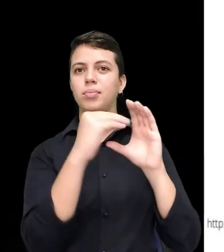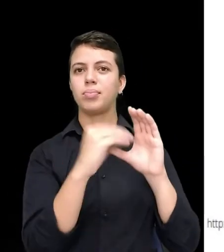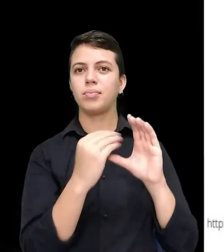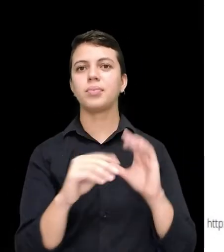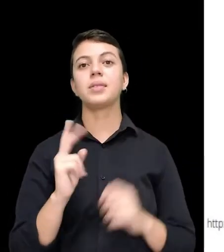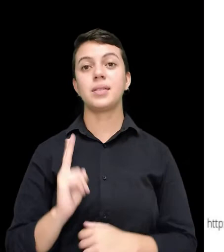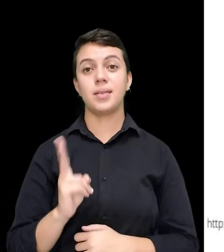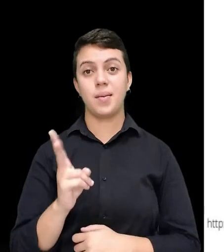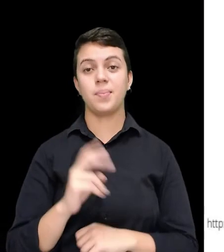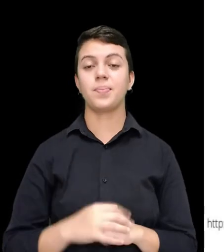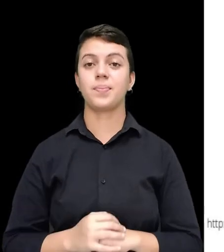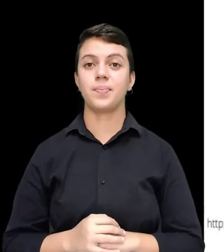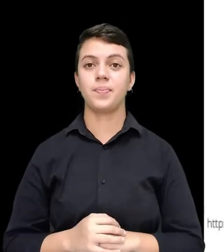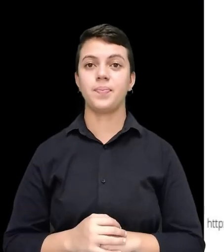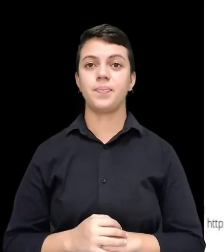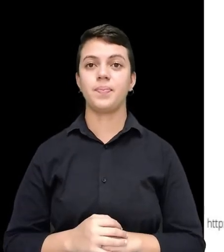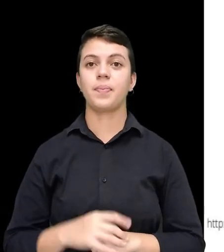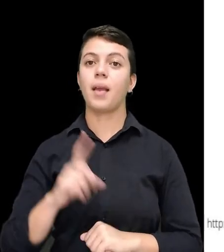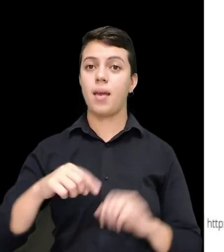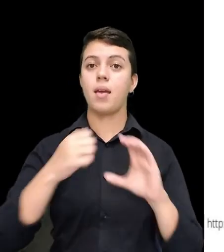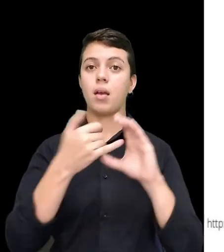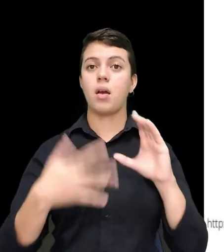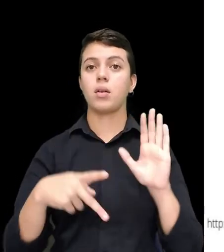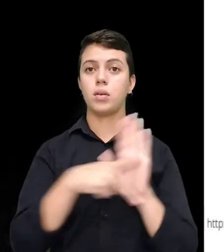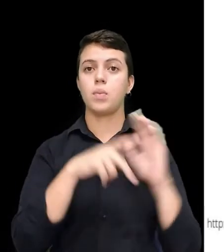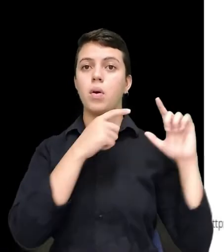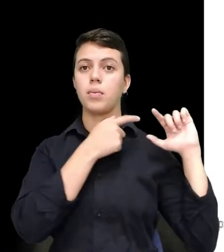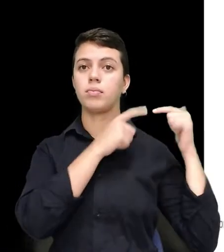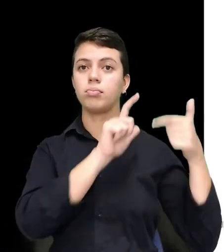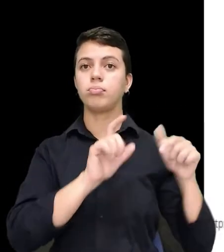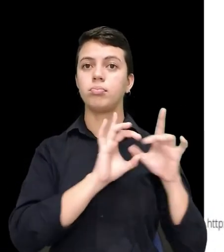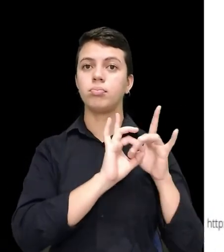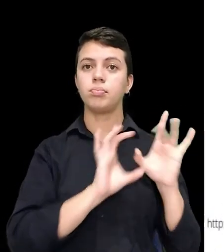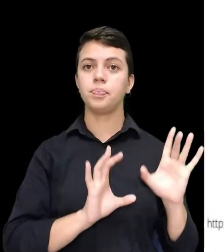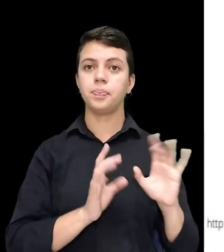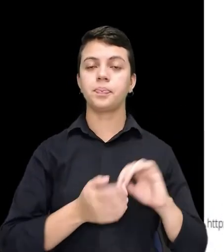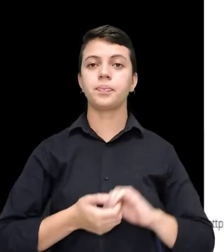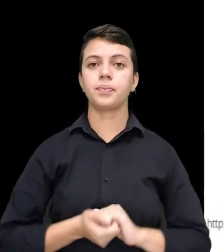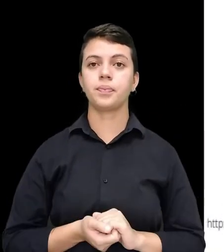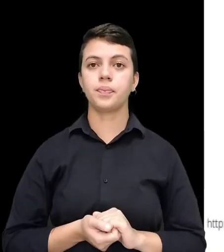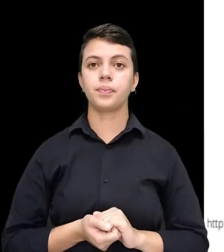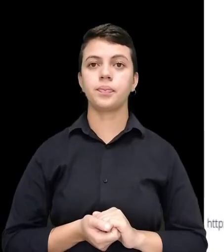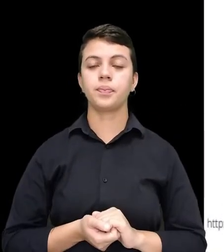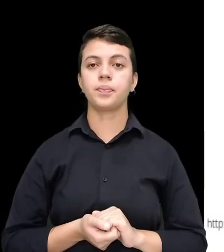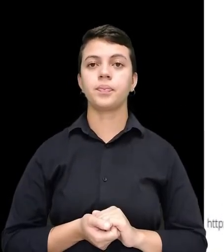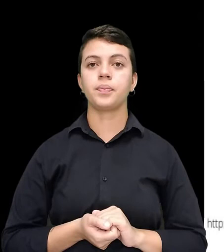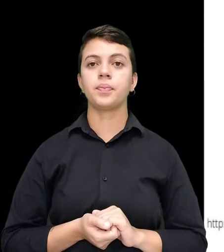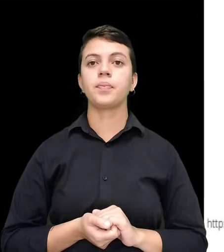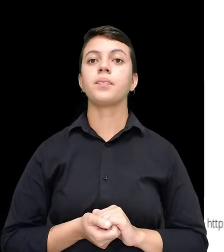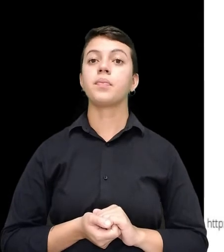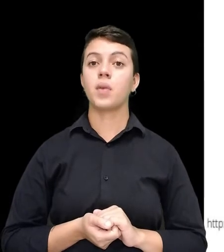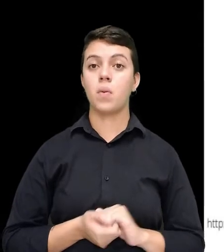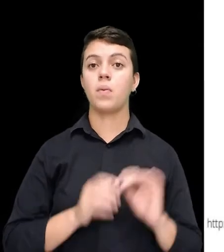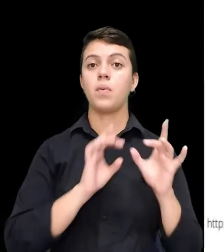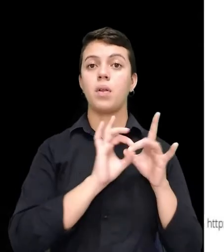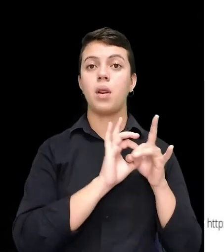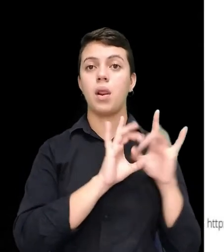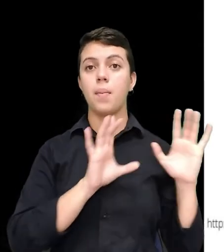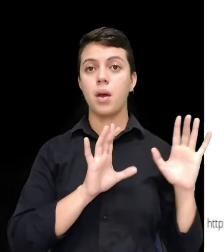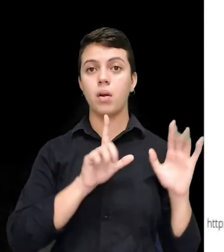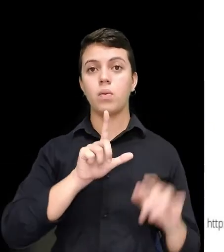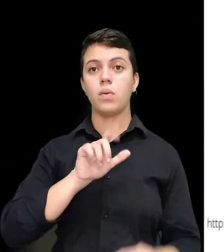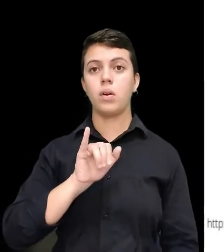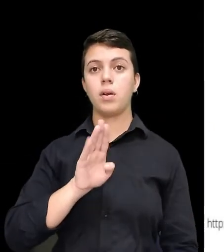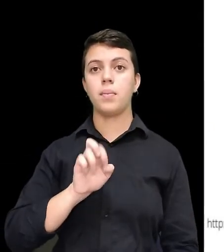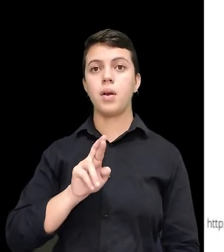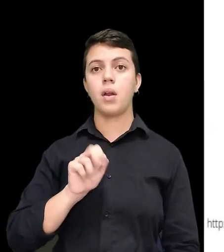E voltando ainda à questão da tendência liberal, a gente compreende